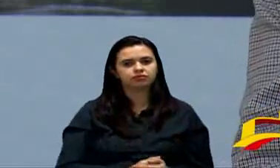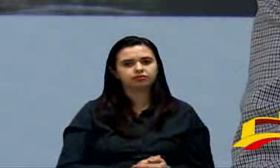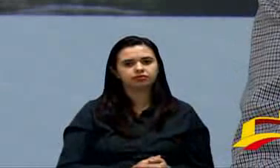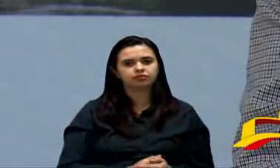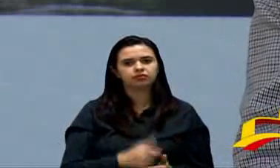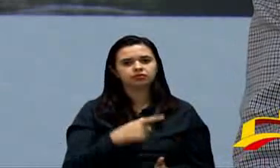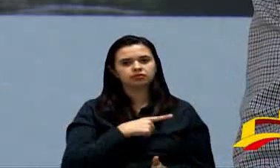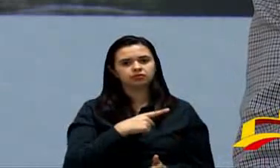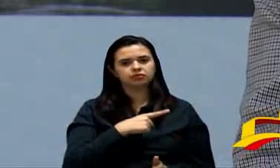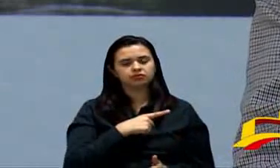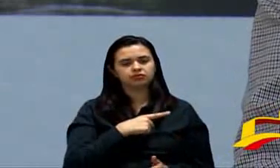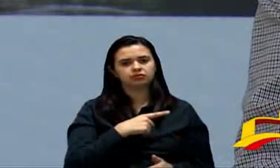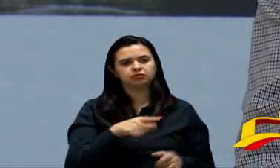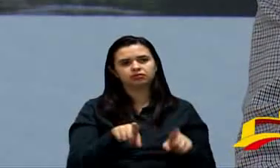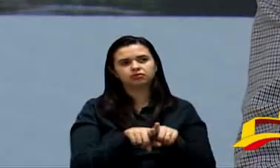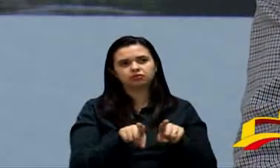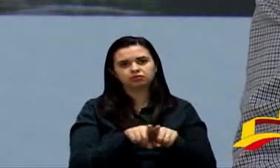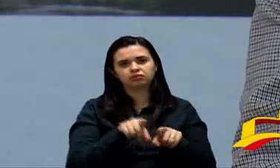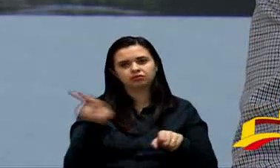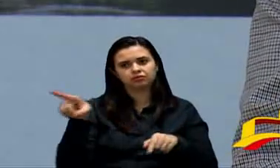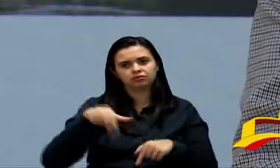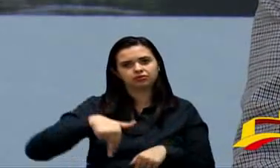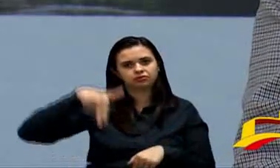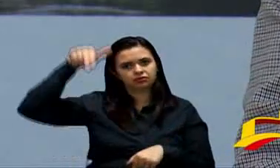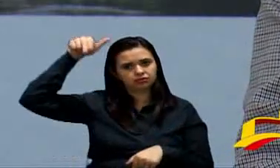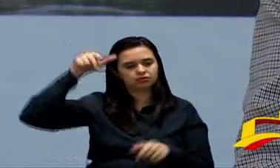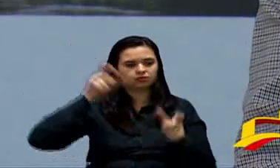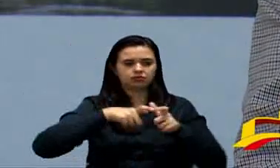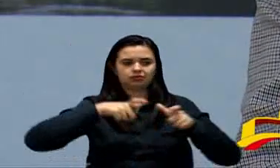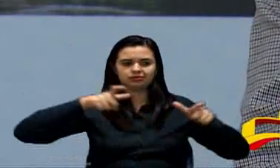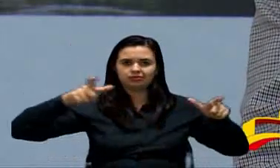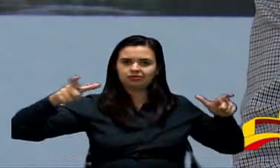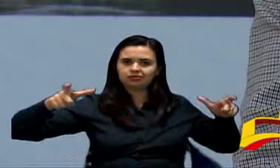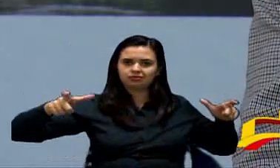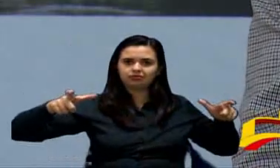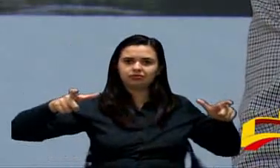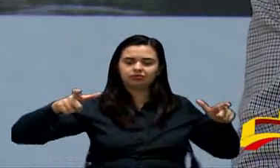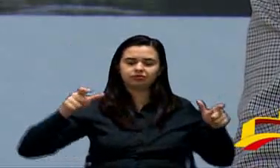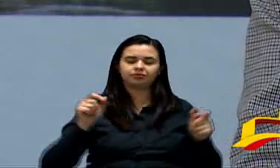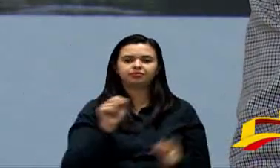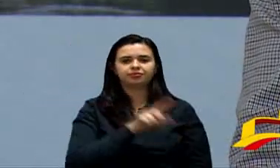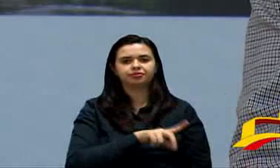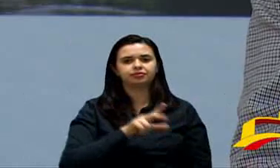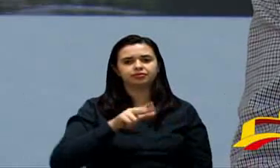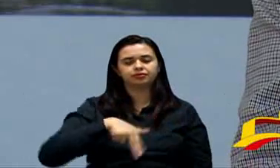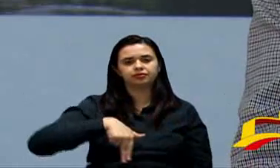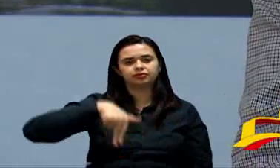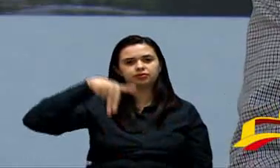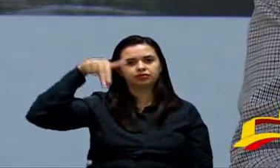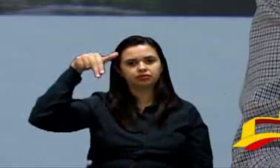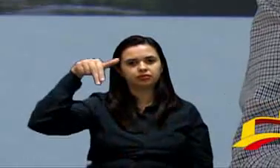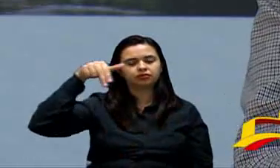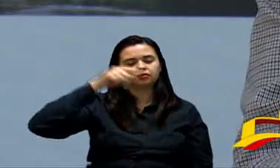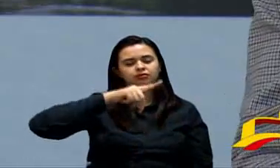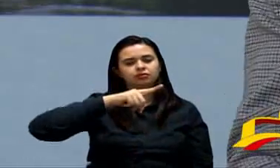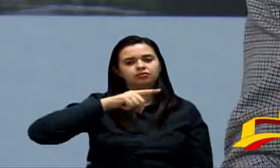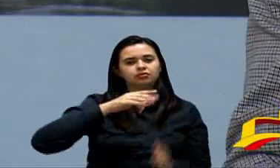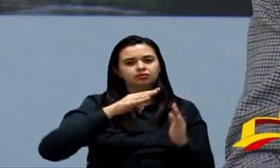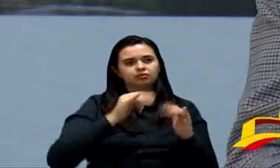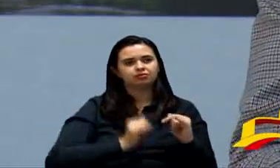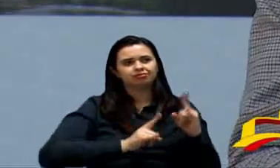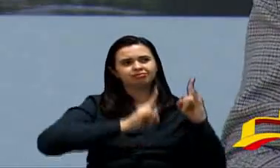da Zona Norte está crescendo demais. Agora, o abandono do prédio, quase arrancaram o marco. Está